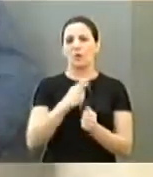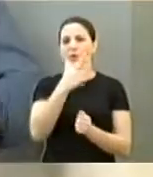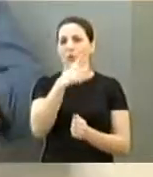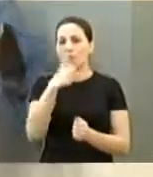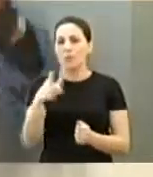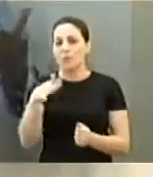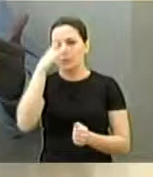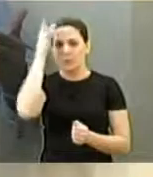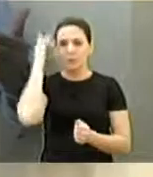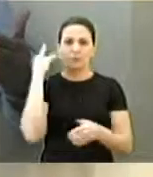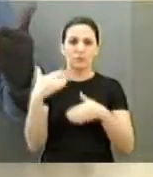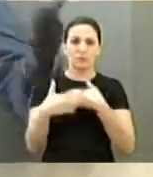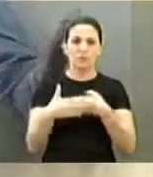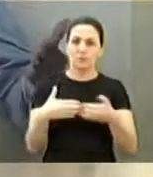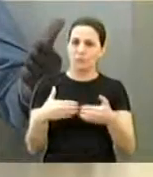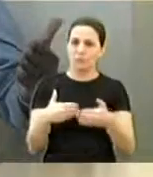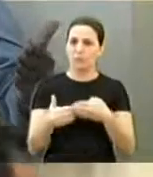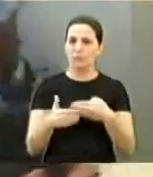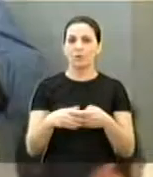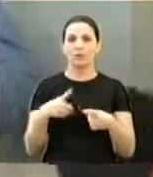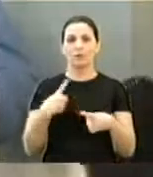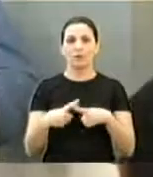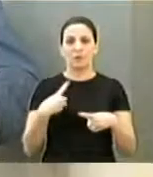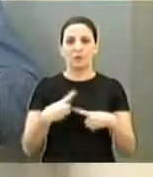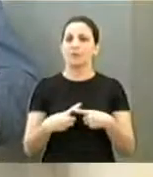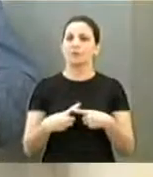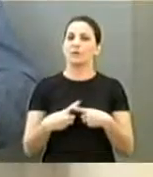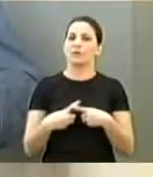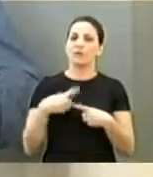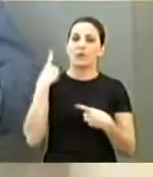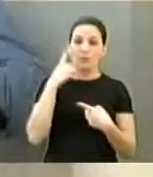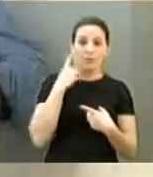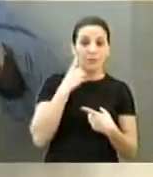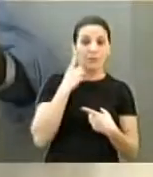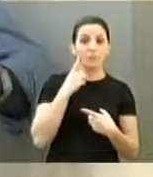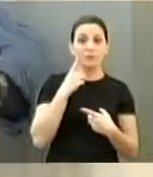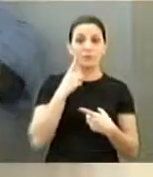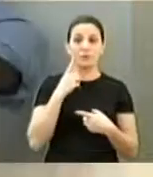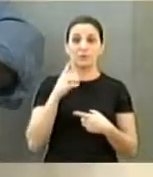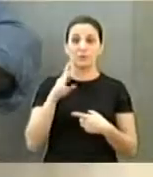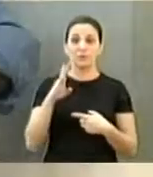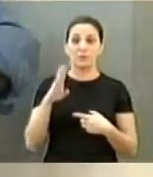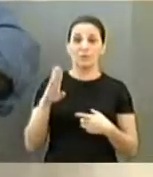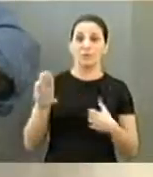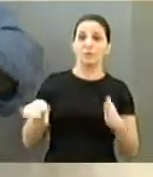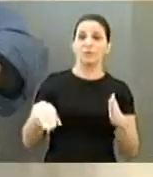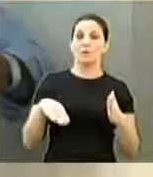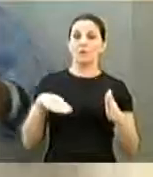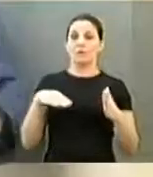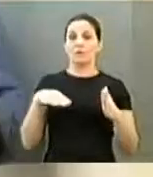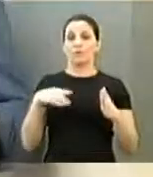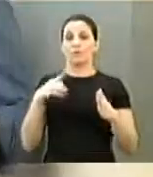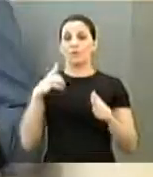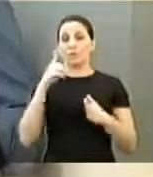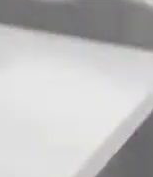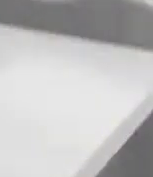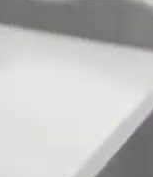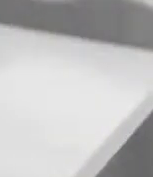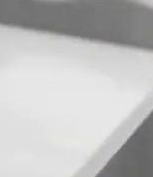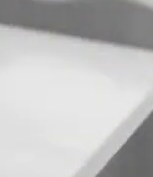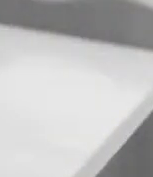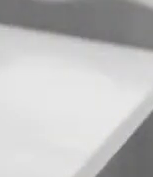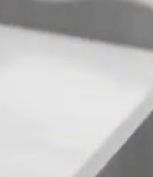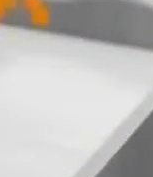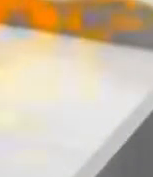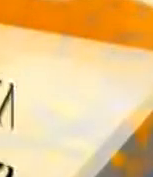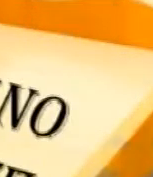designado, ou então, por que não dizer, através dos nossos deputados, até mesmo com o governador do Estado. Muito obrigado.